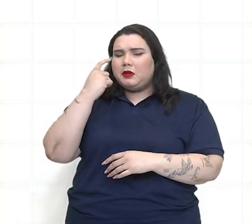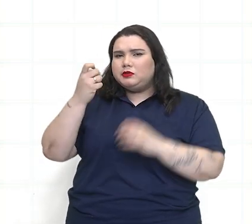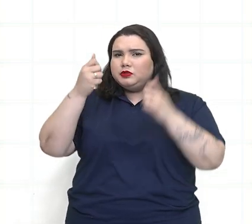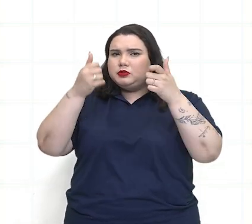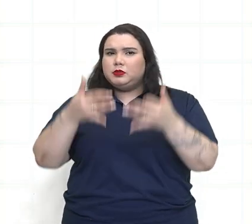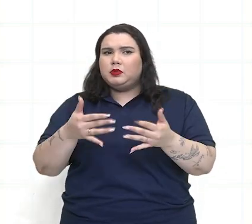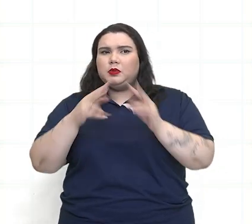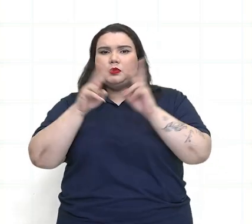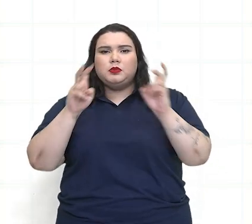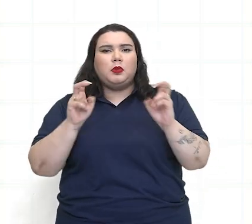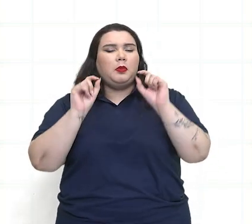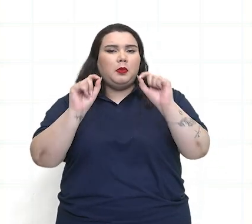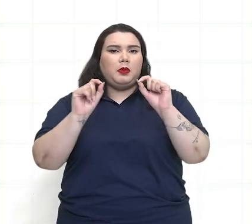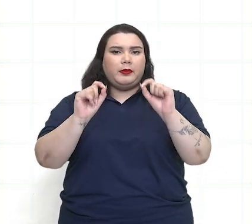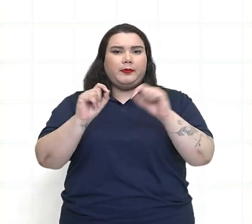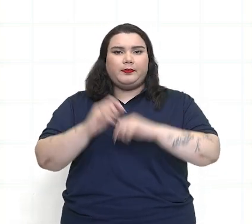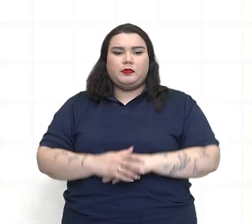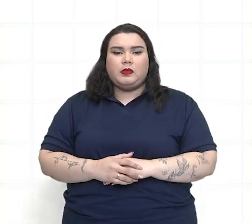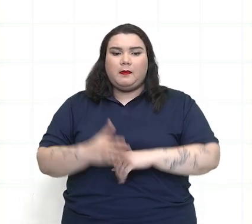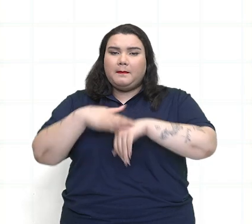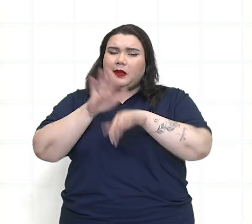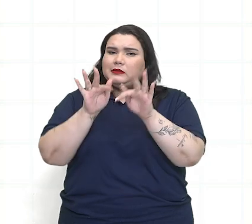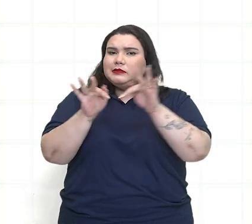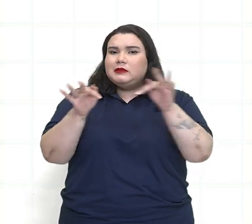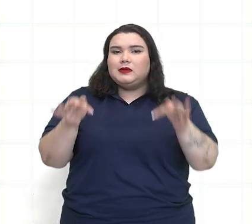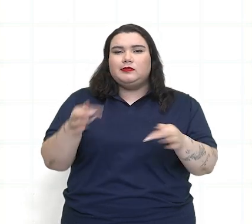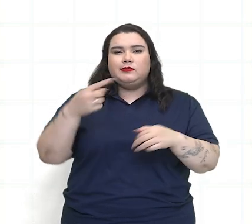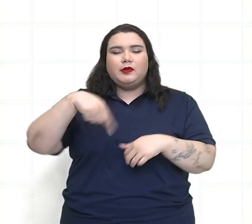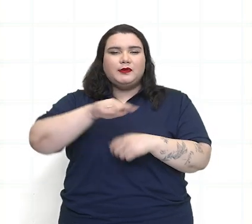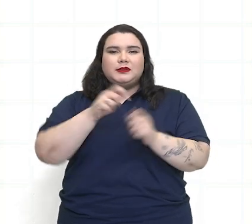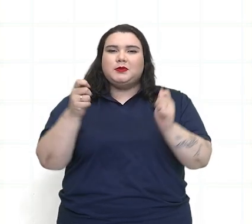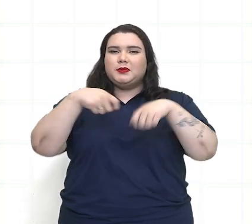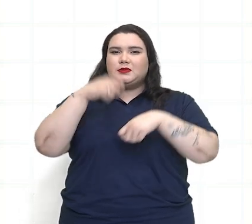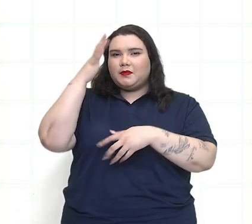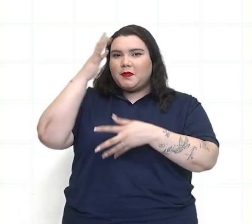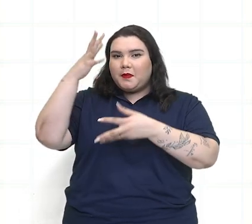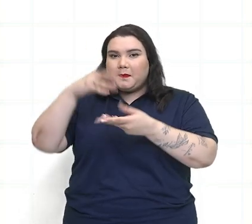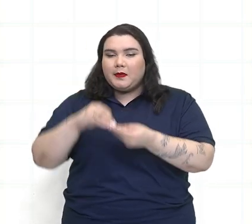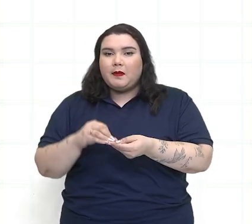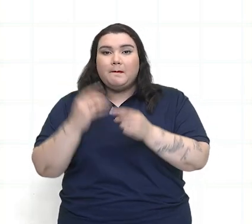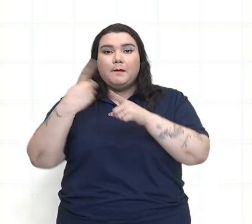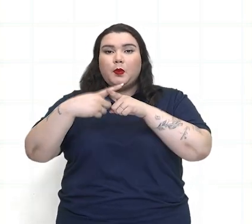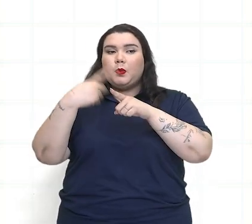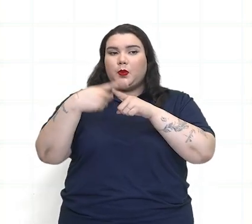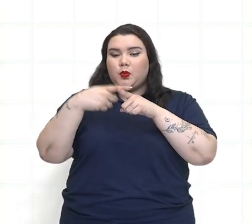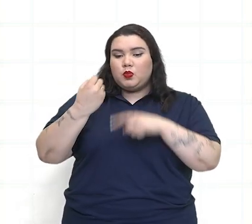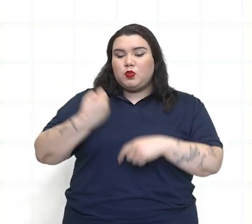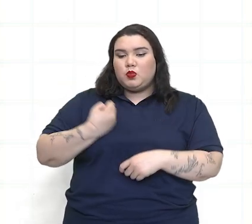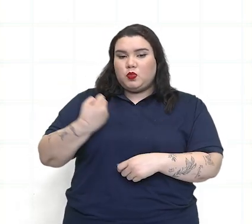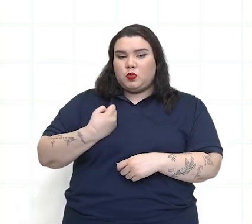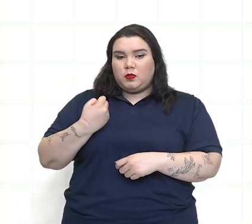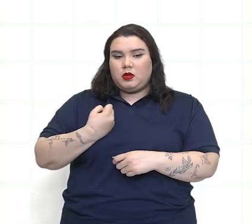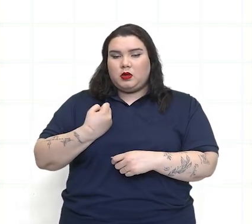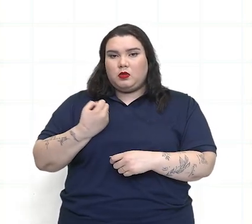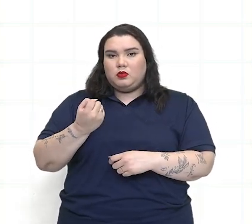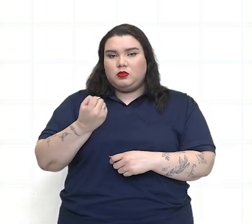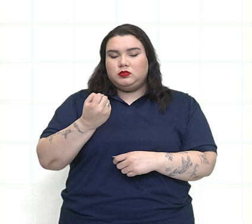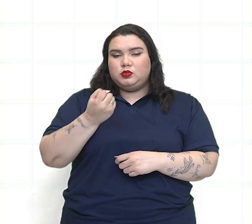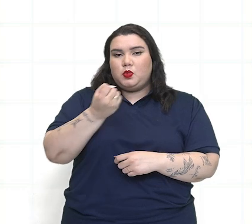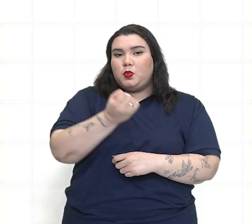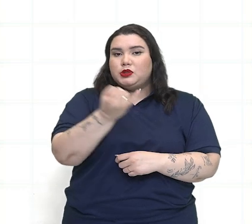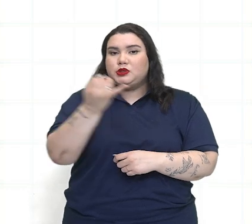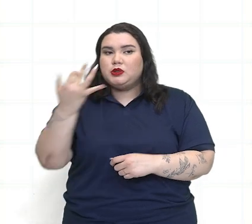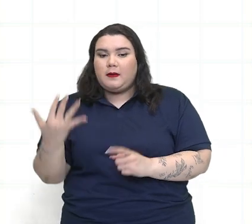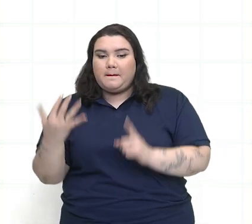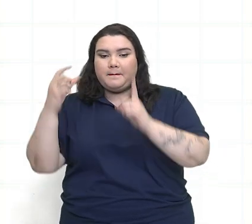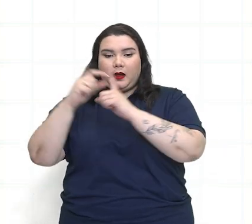precisa falar delas. Olha, é uma das mais simples de você entender. Por quê? Porque o número que constitui, o número de palavras